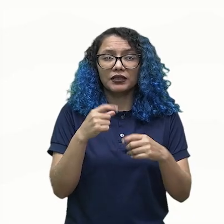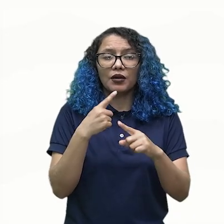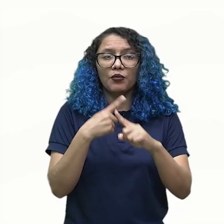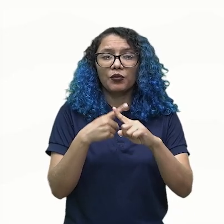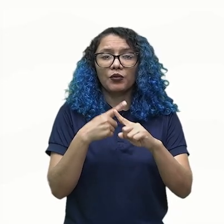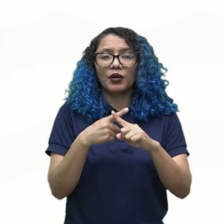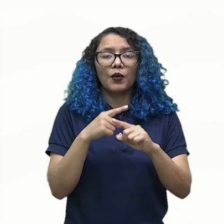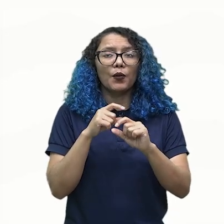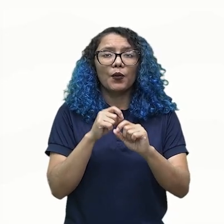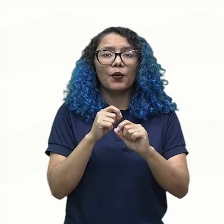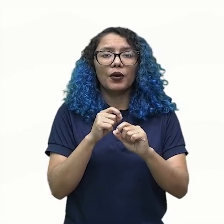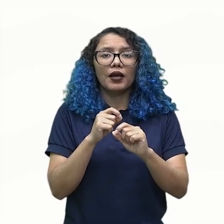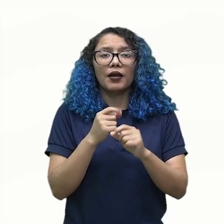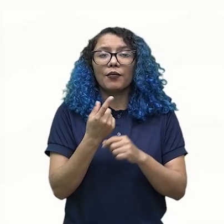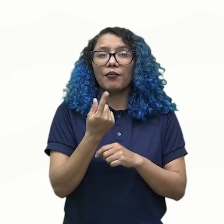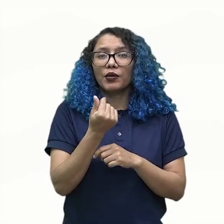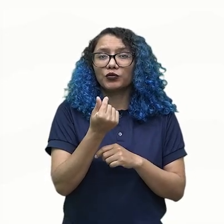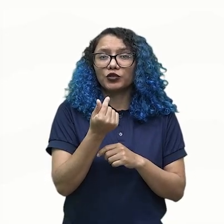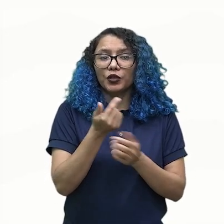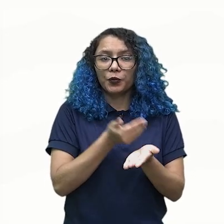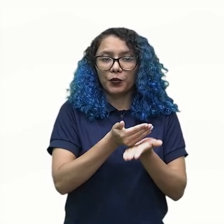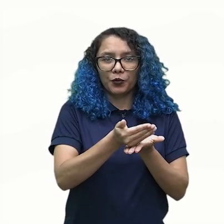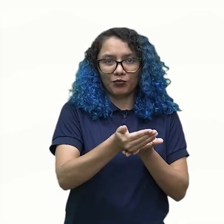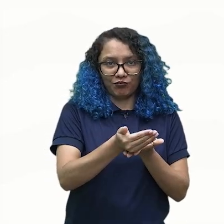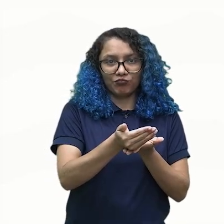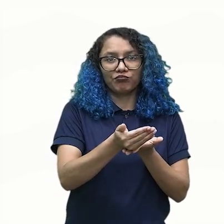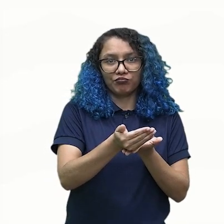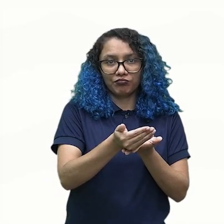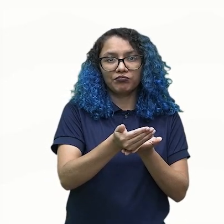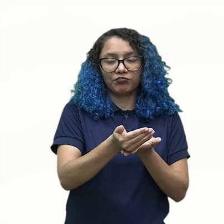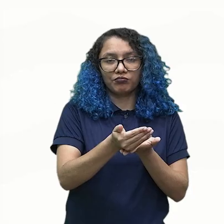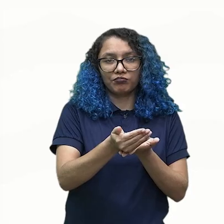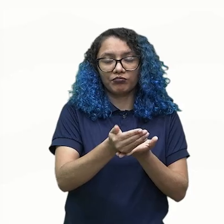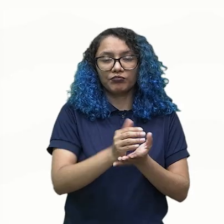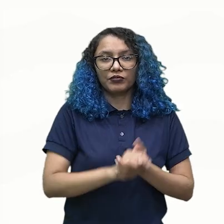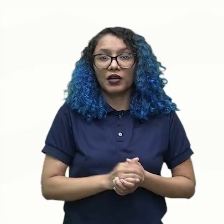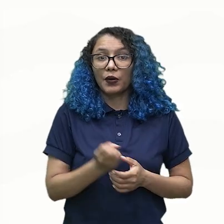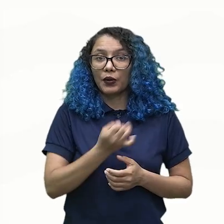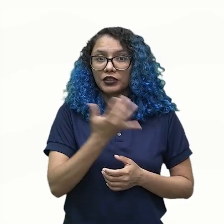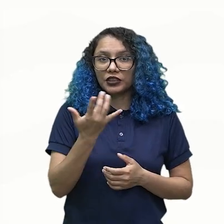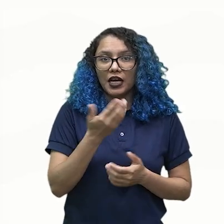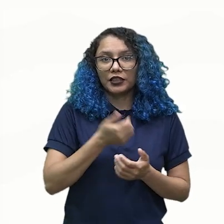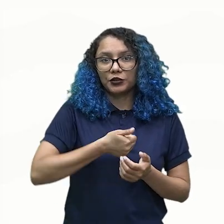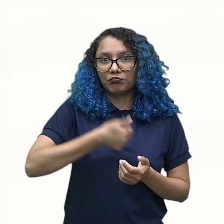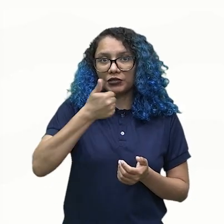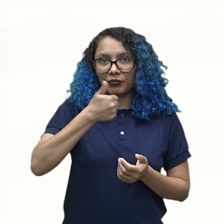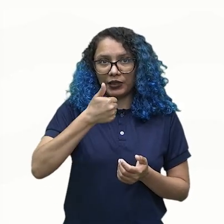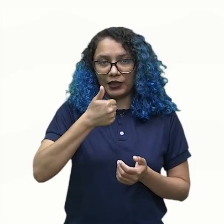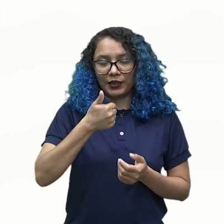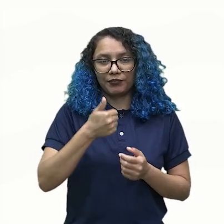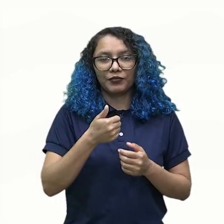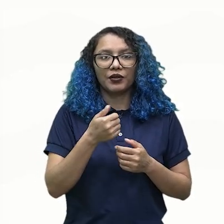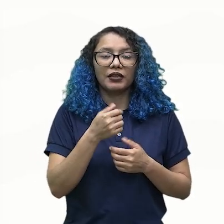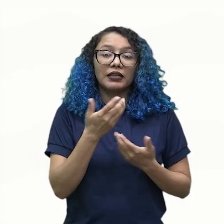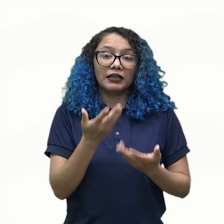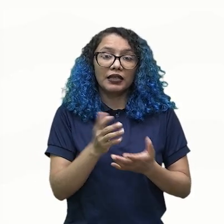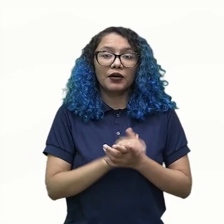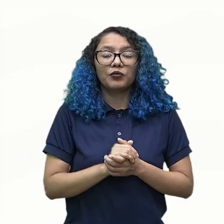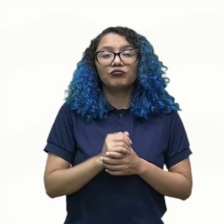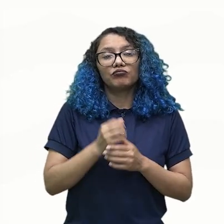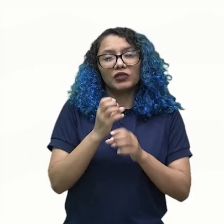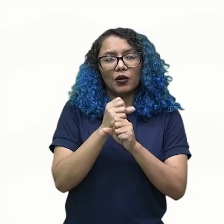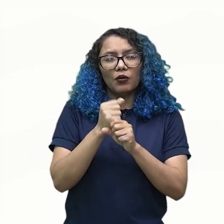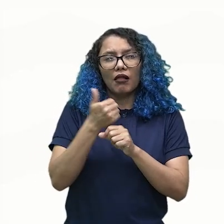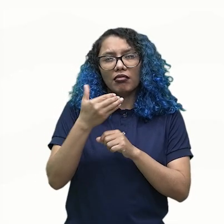multiplicada pelo valor original. Ou seja, aqui nesse exemplo estou multiplicando 10% de